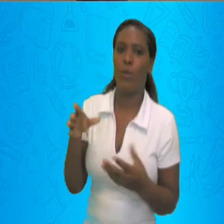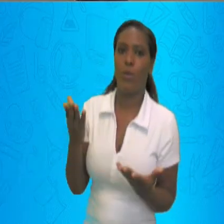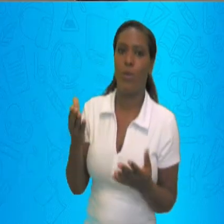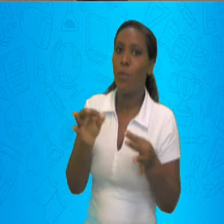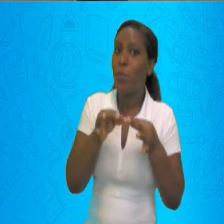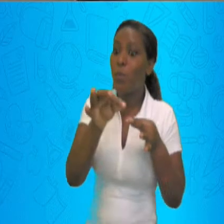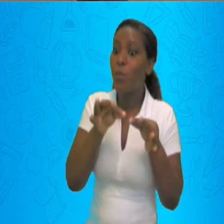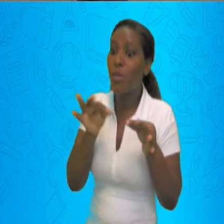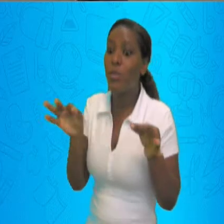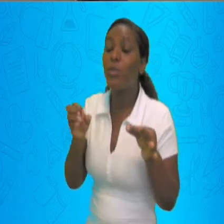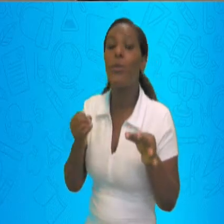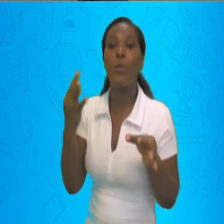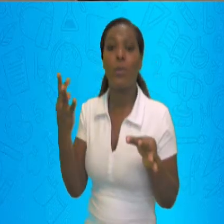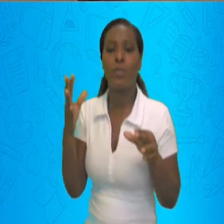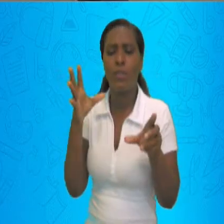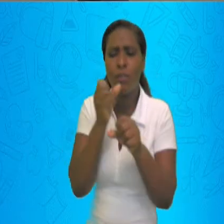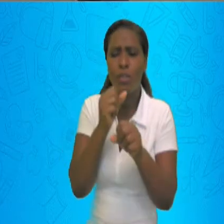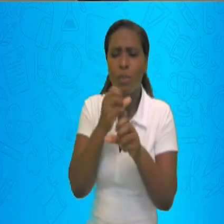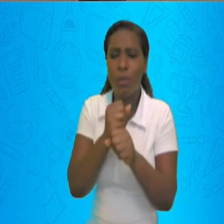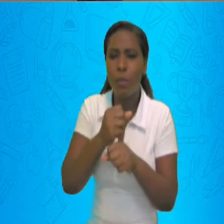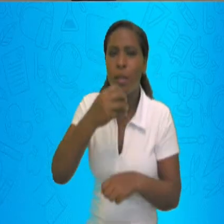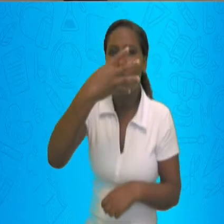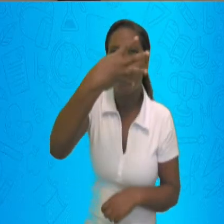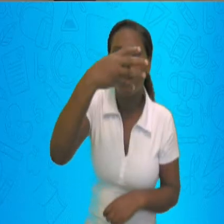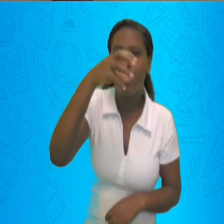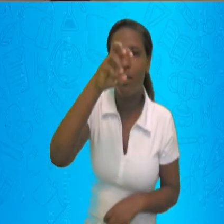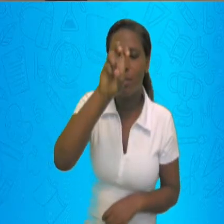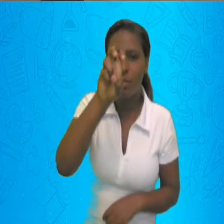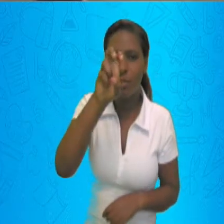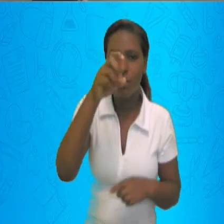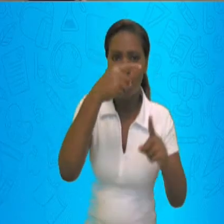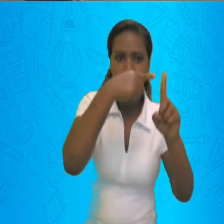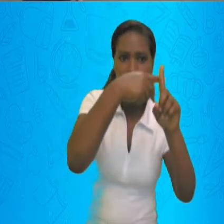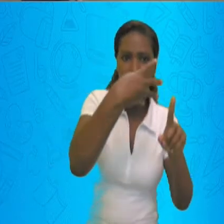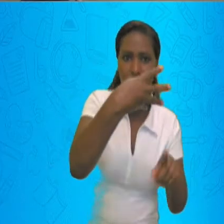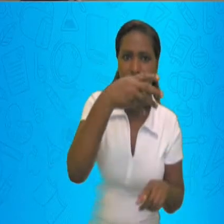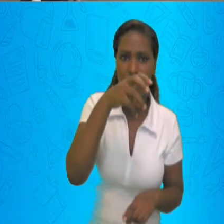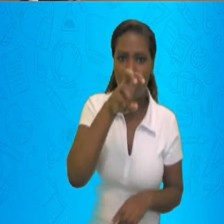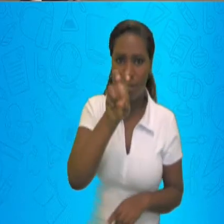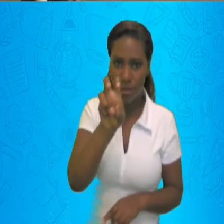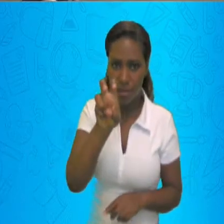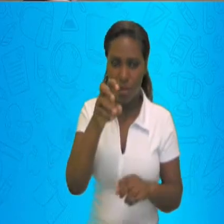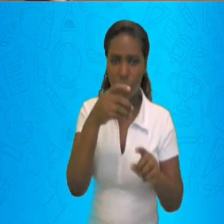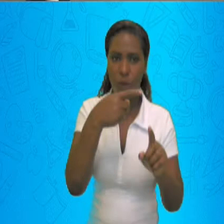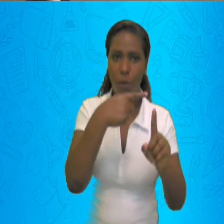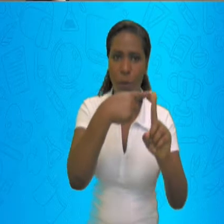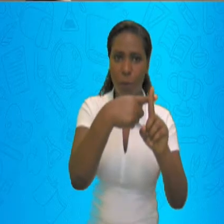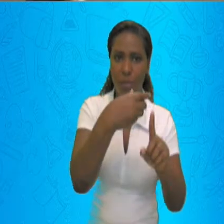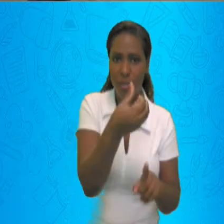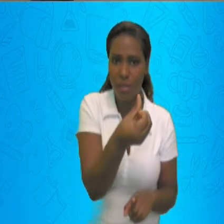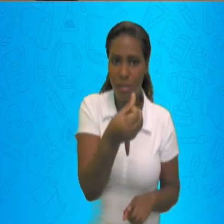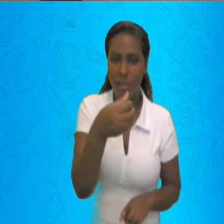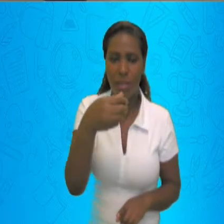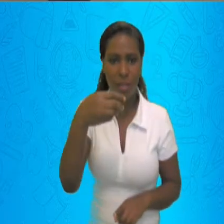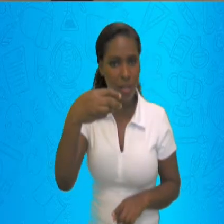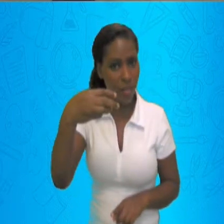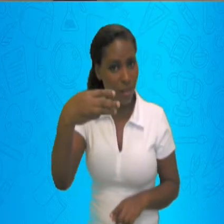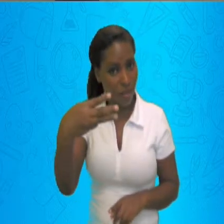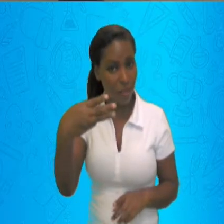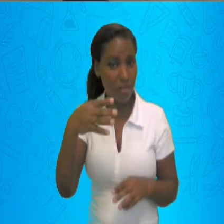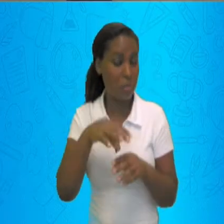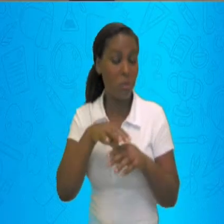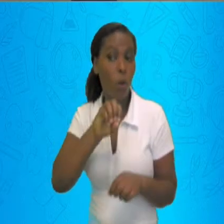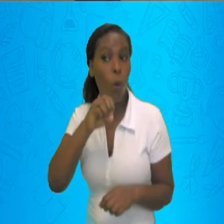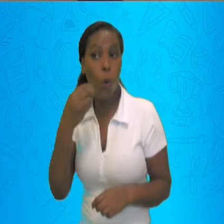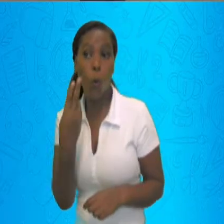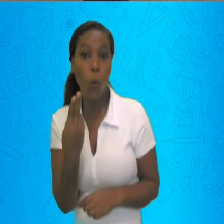45 mais 45 mais 63, ou 63 mais 90, que dá no mesmo, não é?